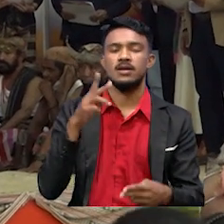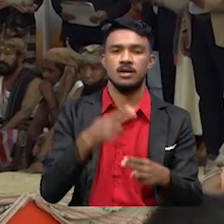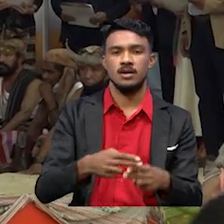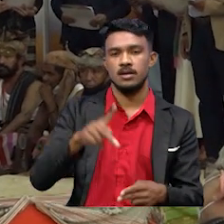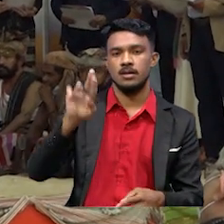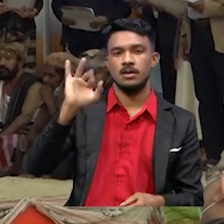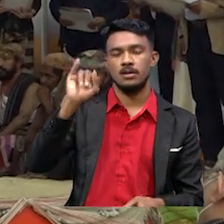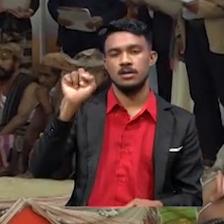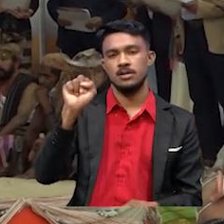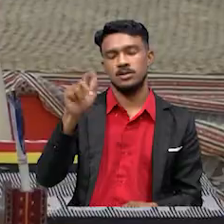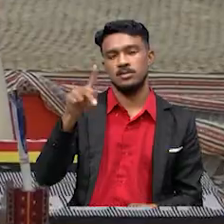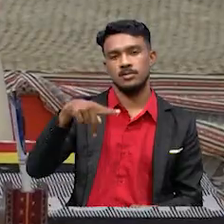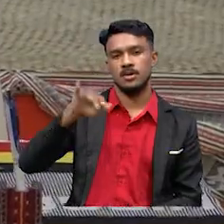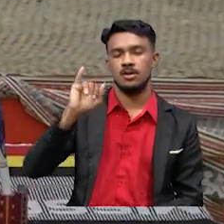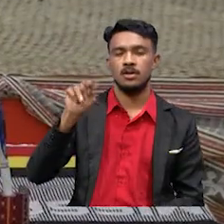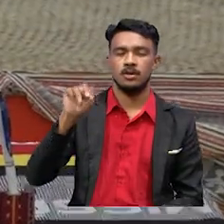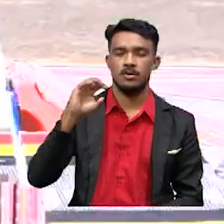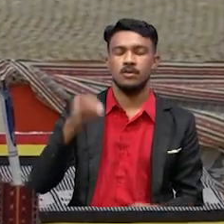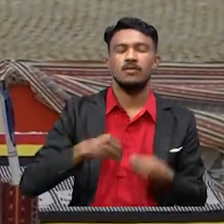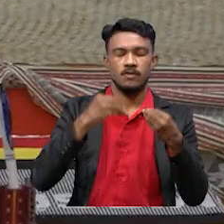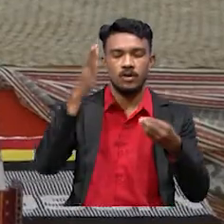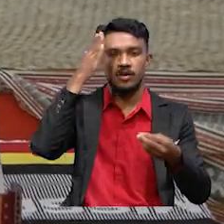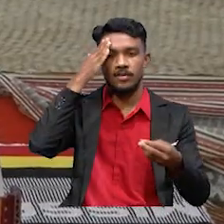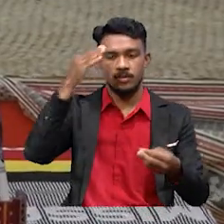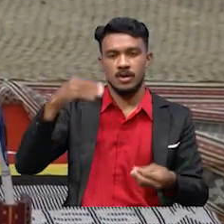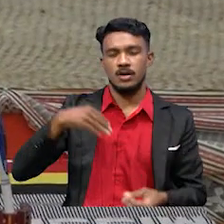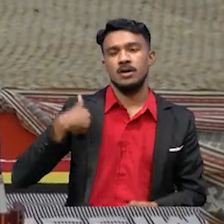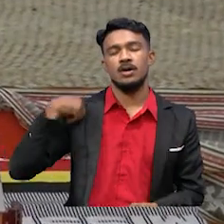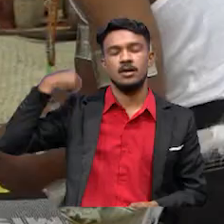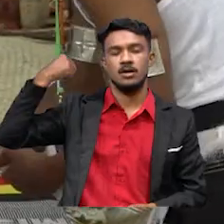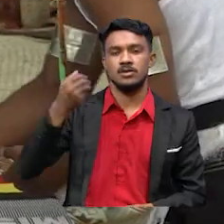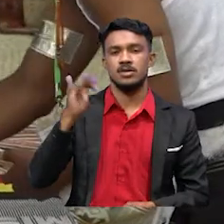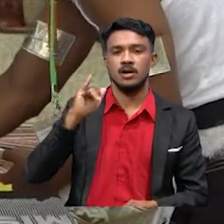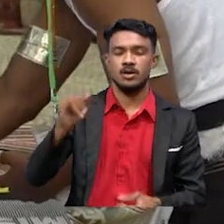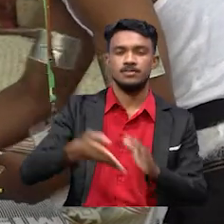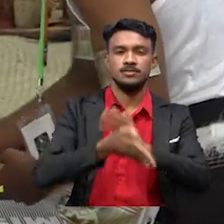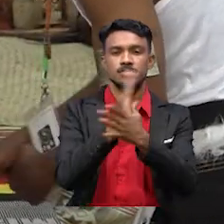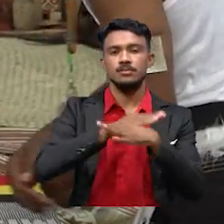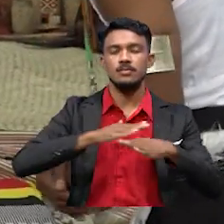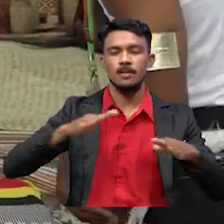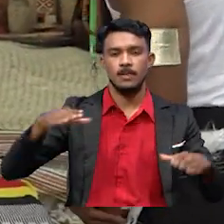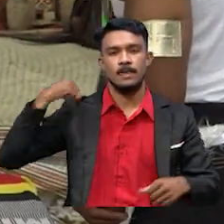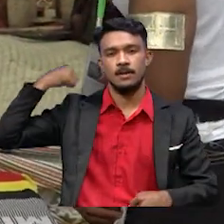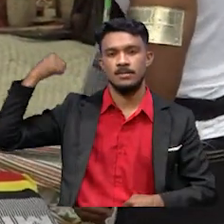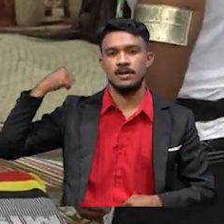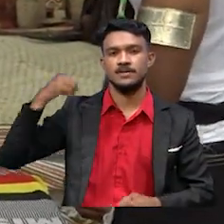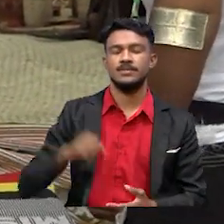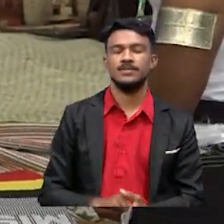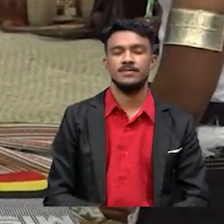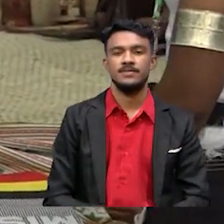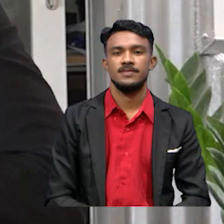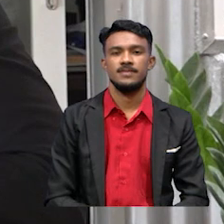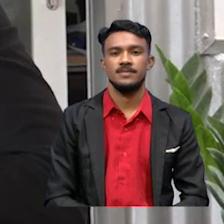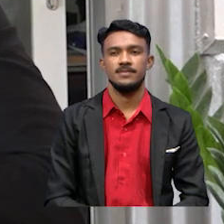eleição pacífico ne, atu forra noin ba candidato sira, defende unidade nacional e âmbito kampanye eleitoral.